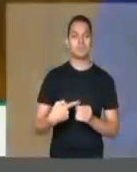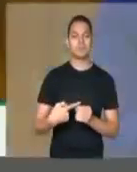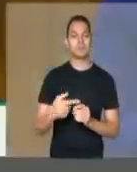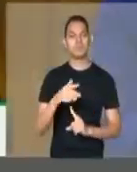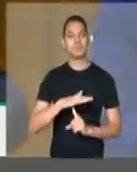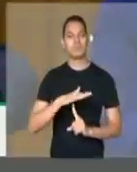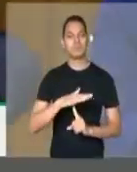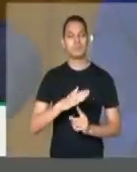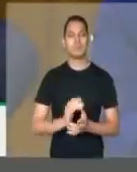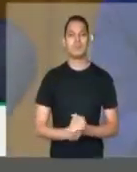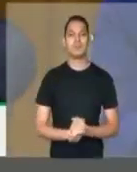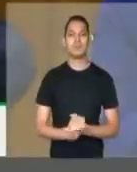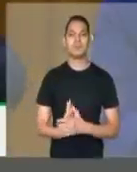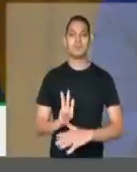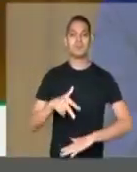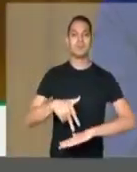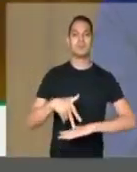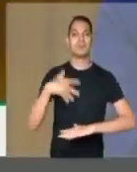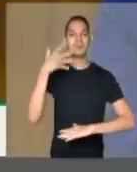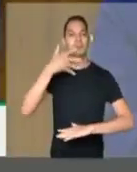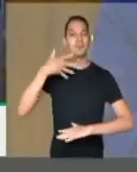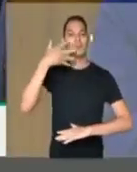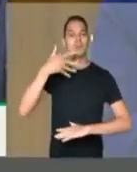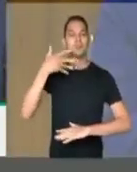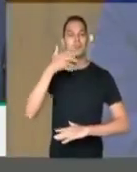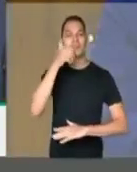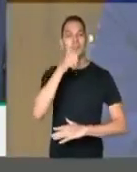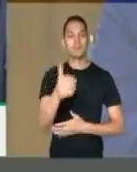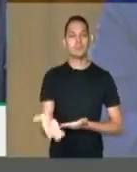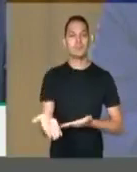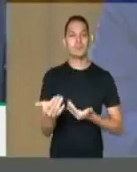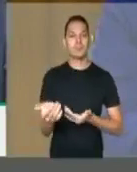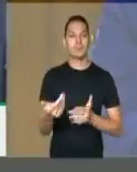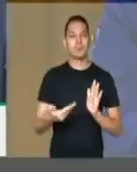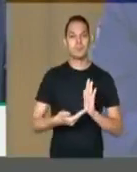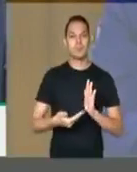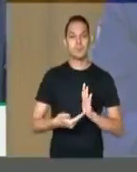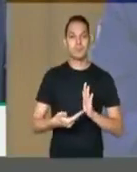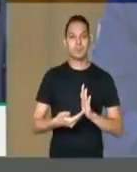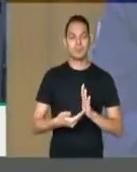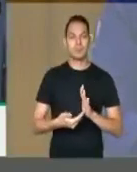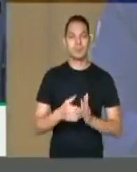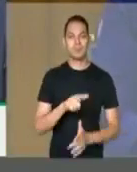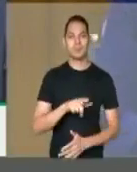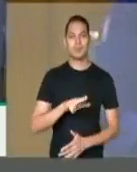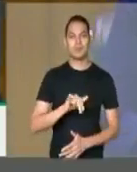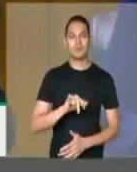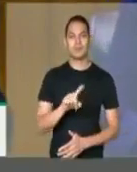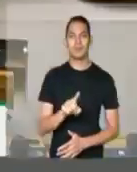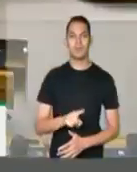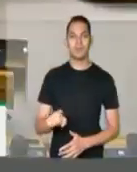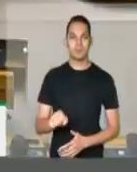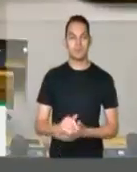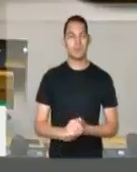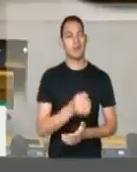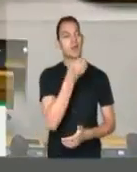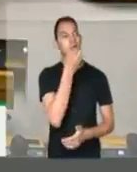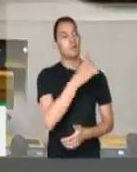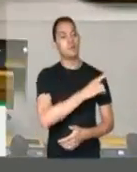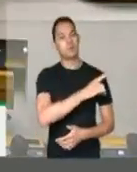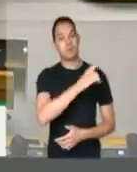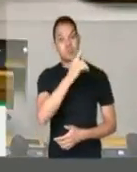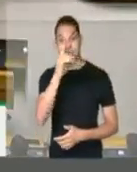Com a palavra, a mais jovem deputada dessa casa, Luísa Canziani. Muito bom